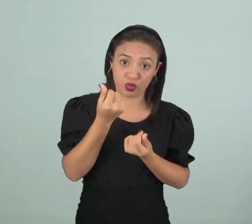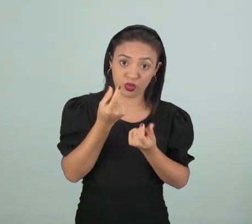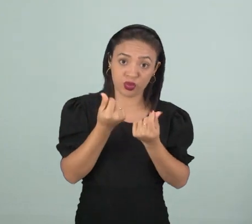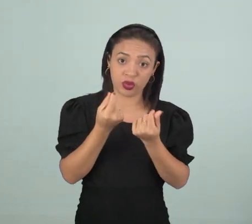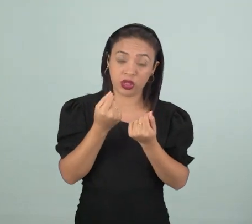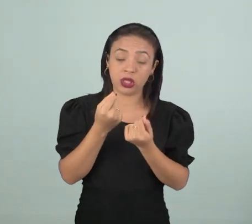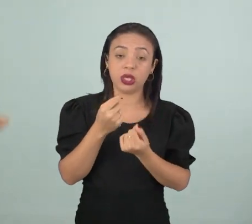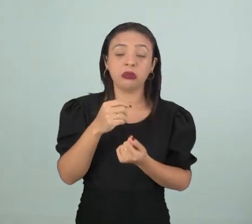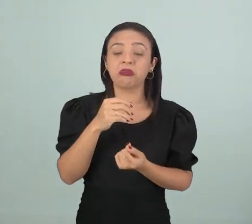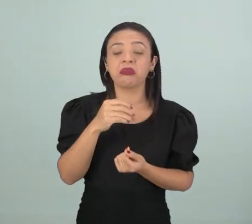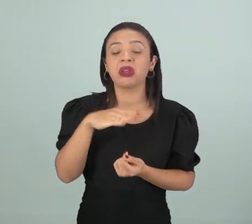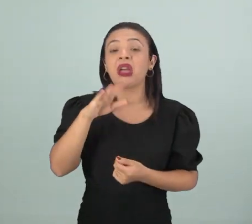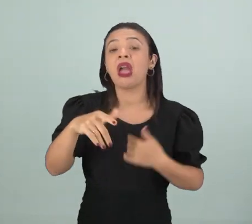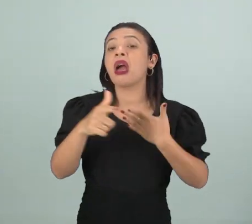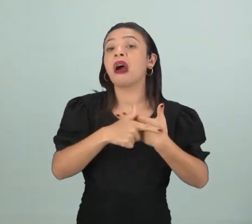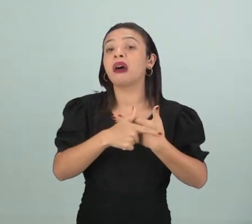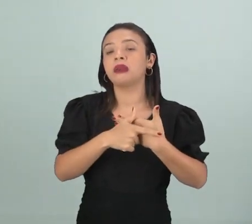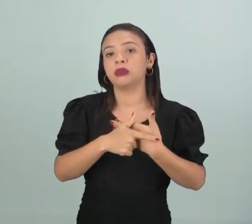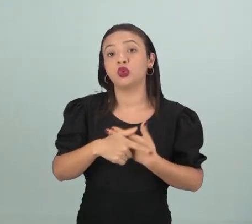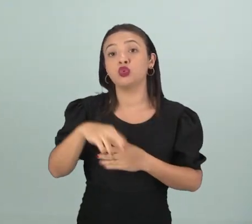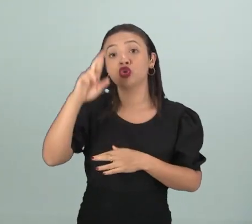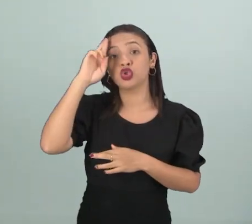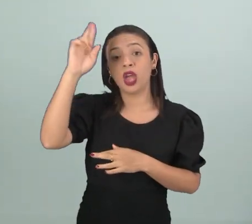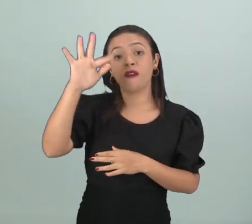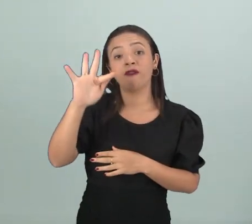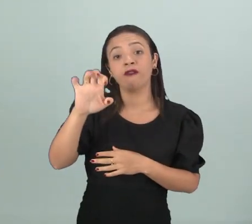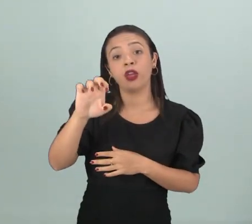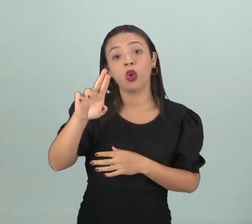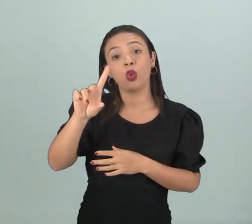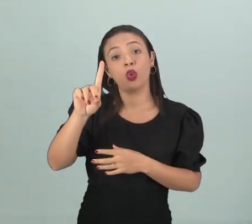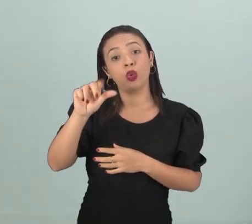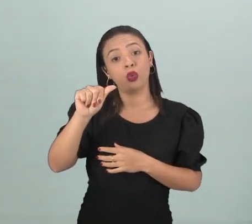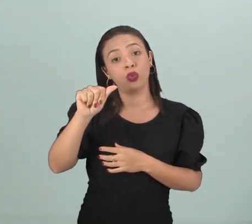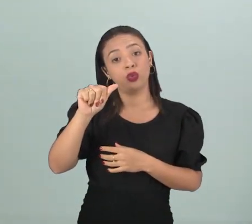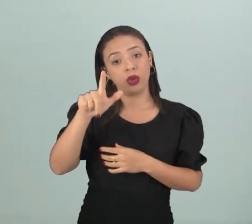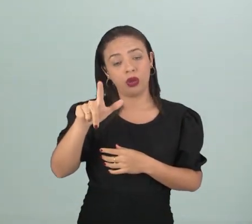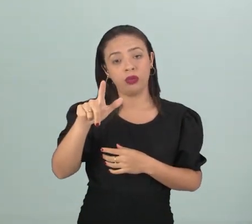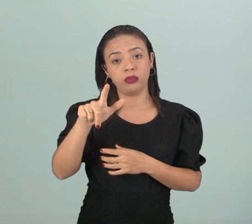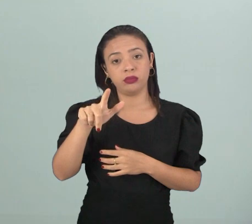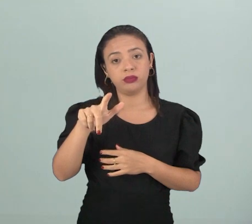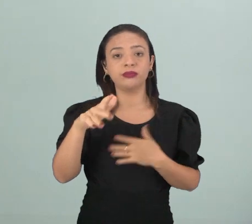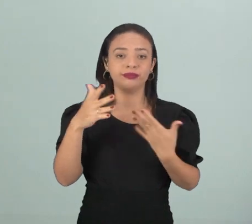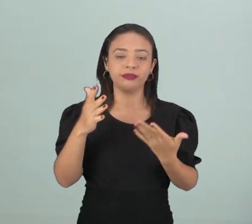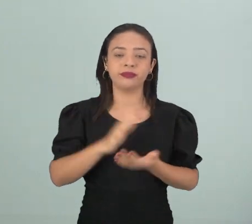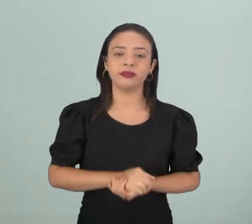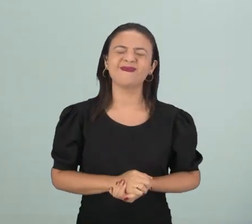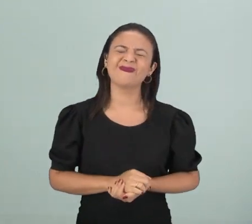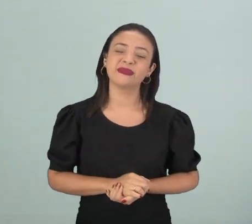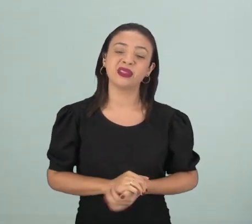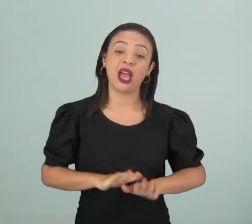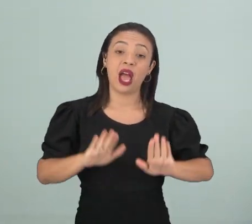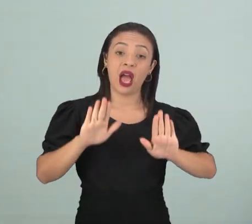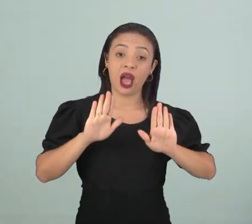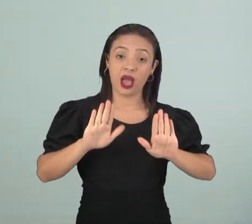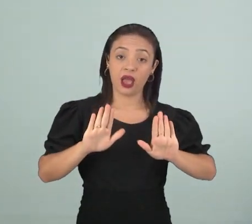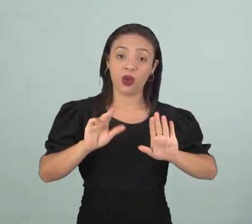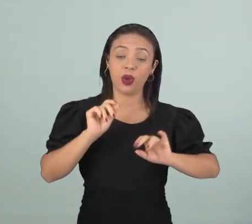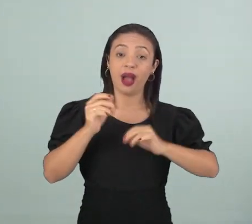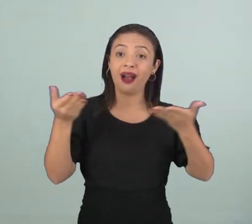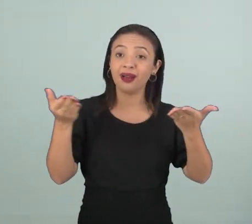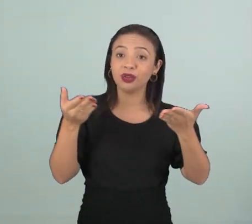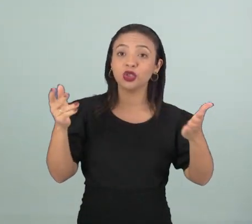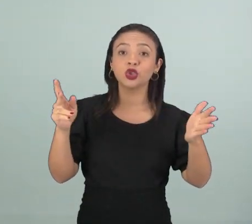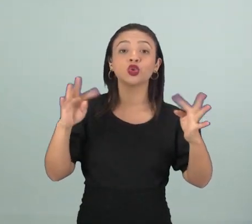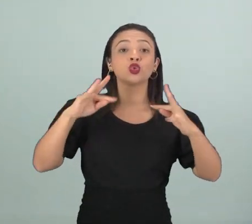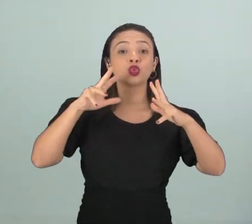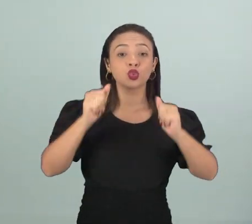eram exercidas pelos senhores feudais, que em cada cidade, em cada terra, era definido o seu. Agora, tudo isso passa a ser exercido